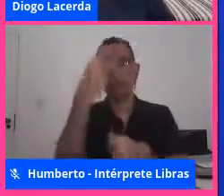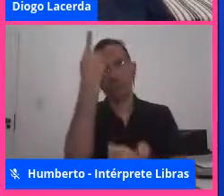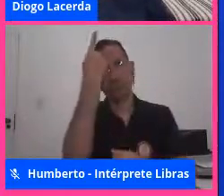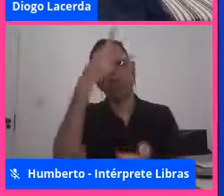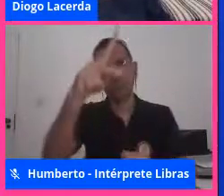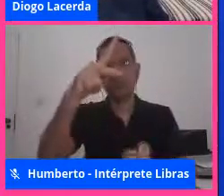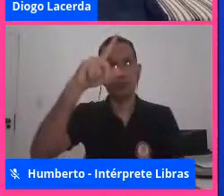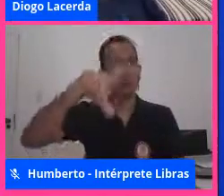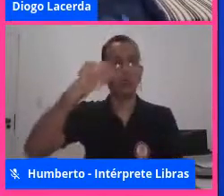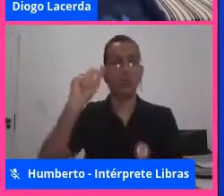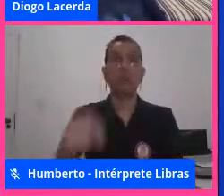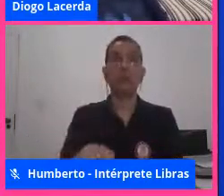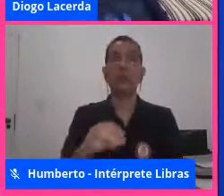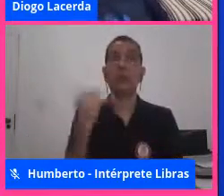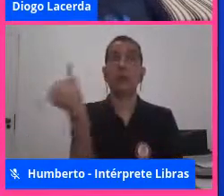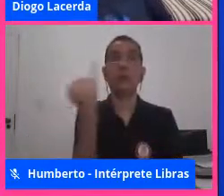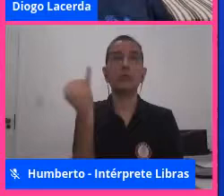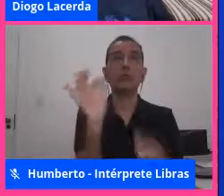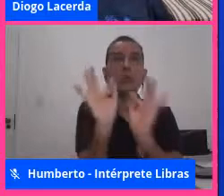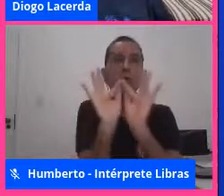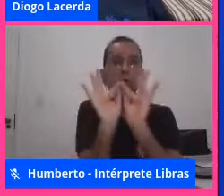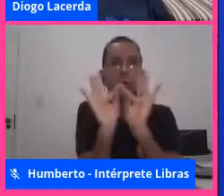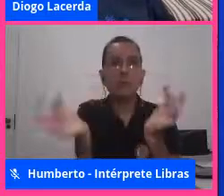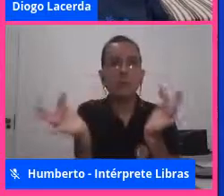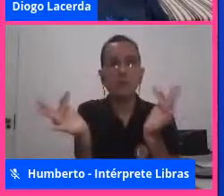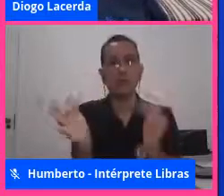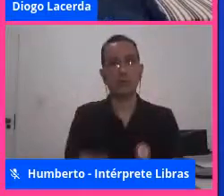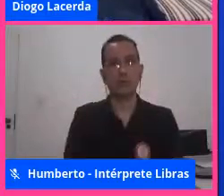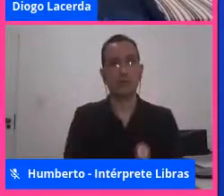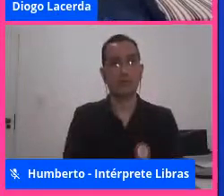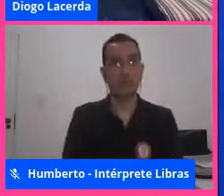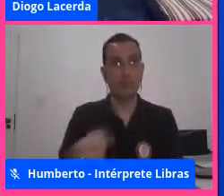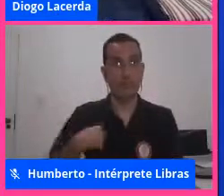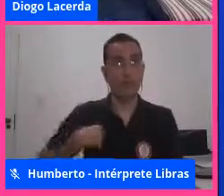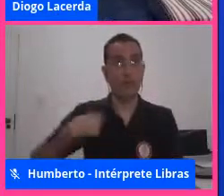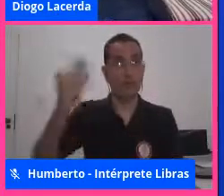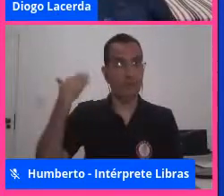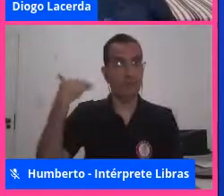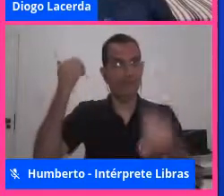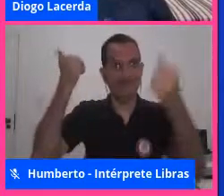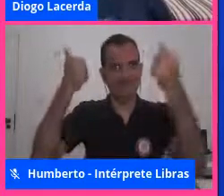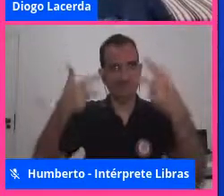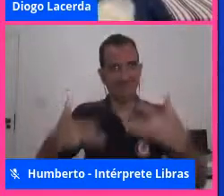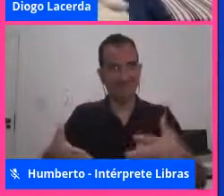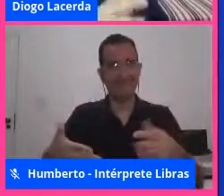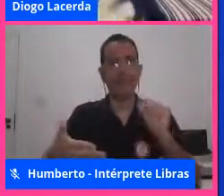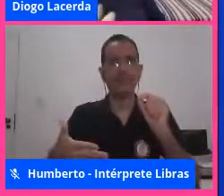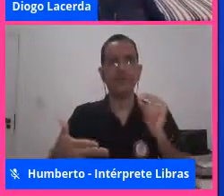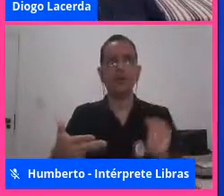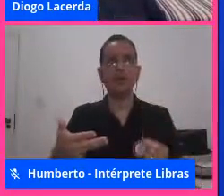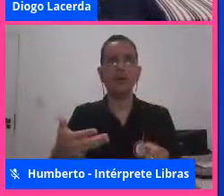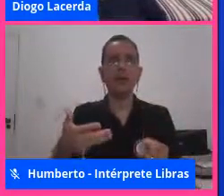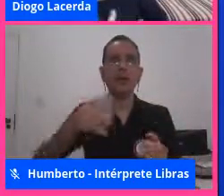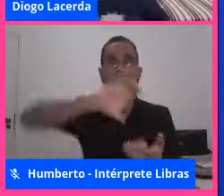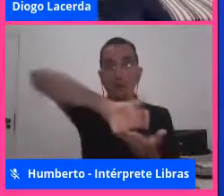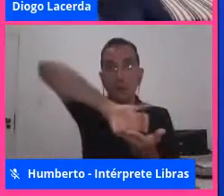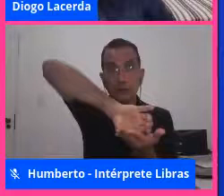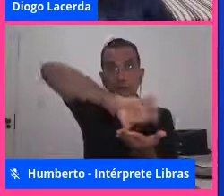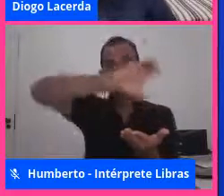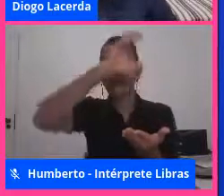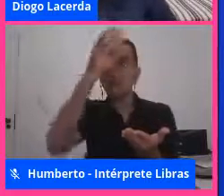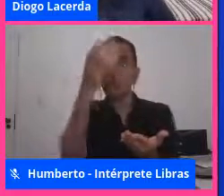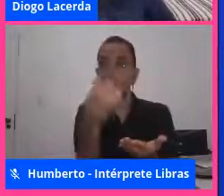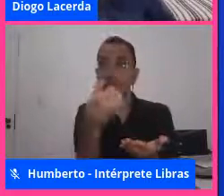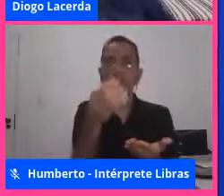algo simples. E como eu disse anteriormente, você vai nessa barra e clicar em girar, e você vai girar ele para você ver